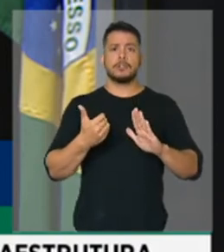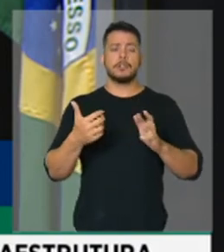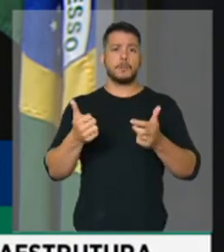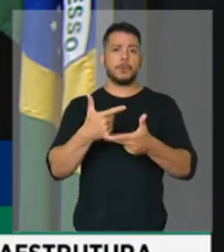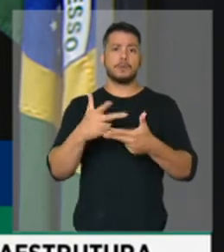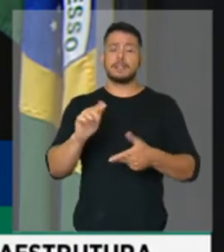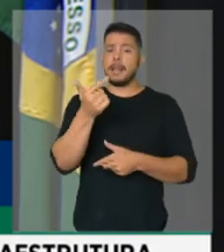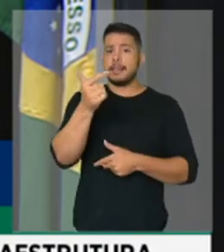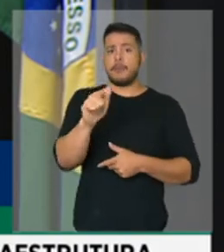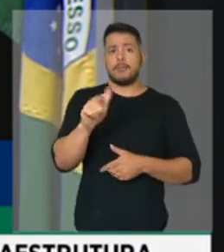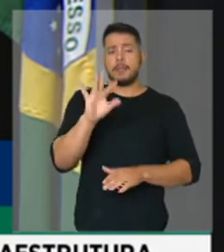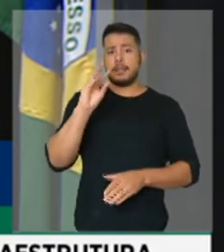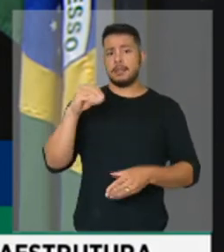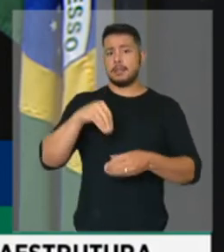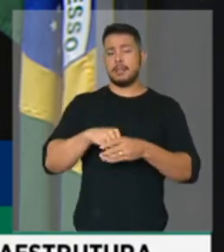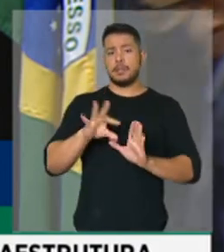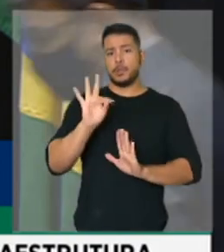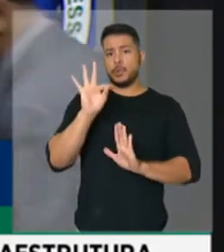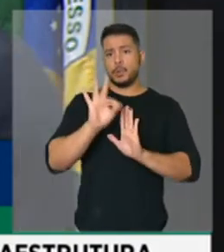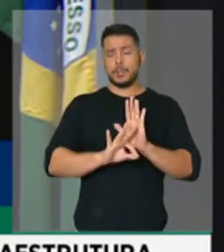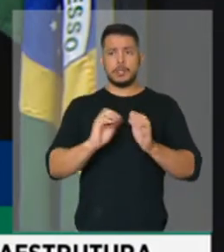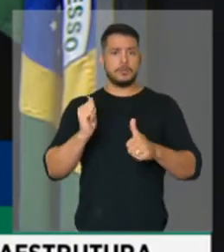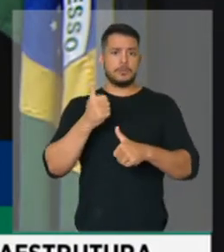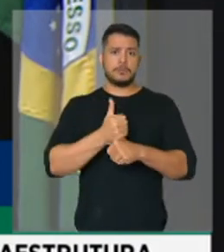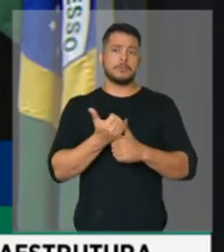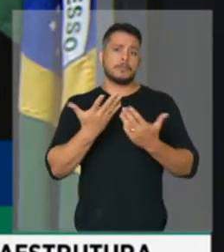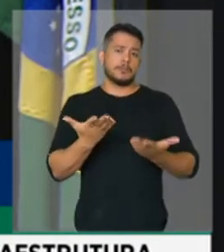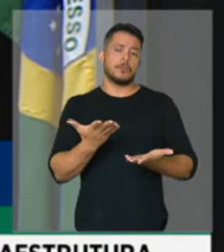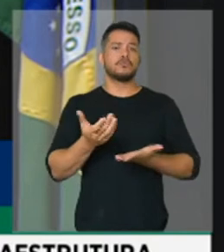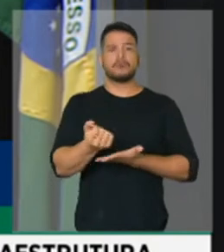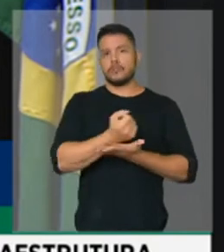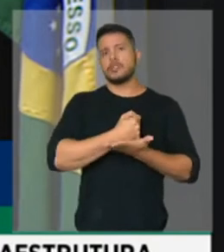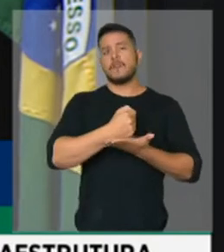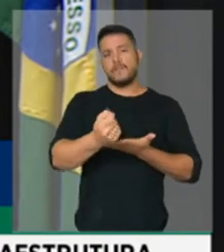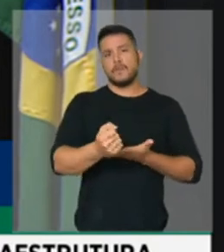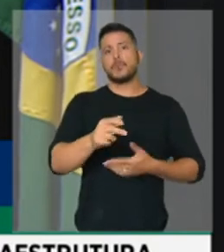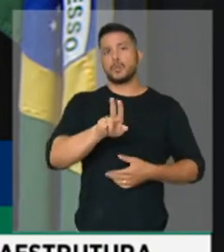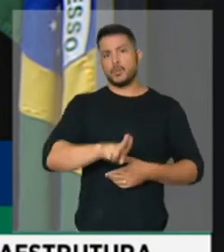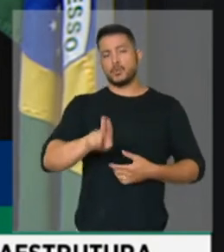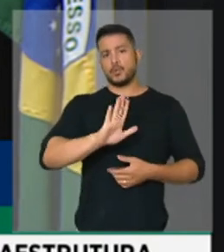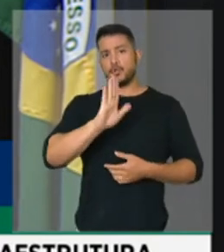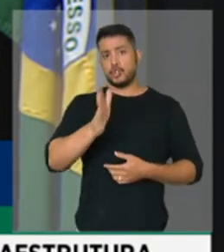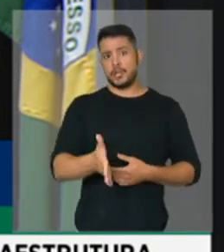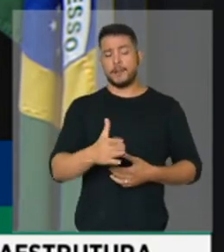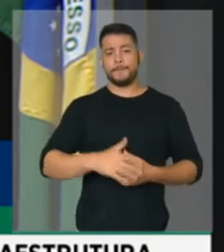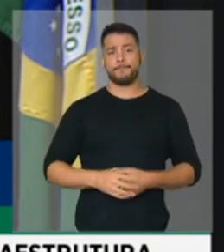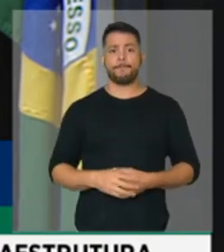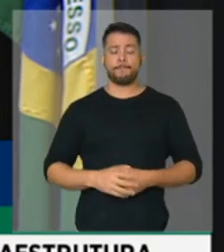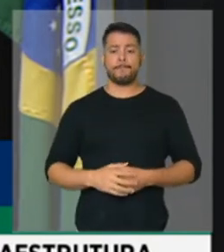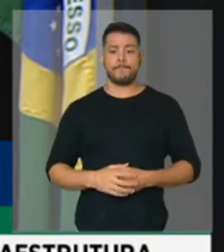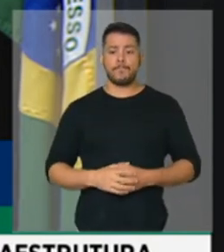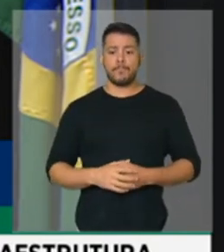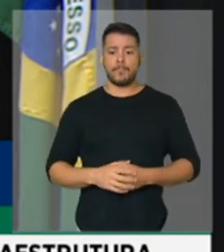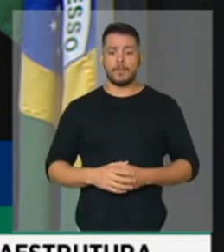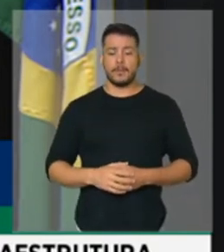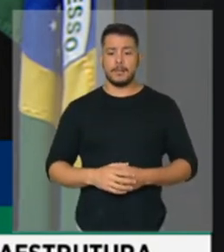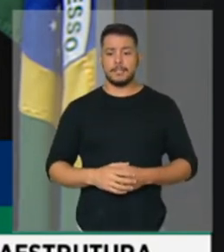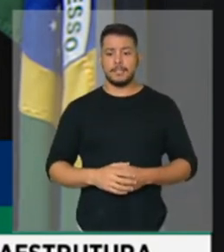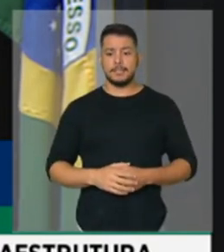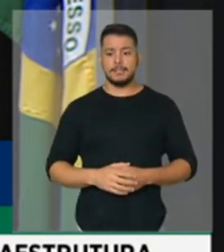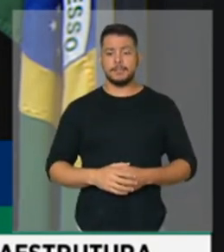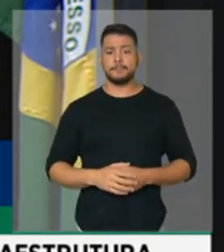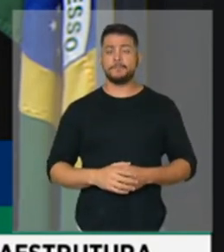substitutivo. Então, ela está atendida por perda do objeto. Com relação à